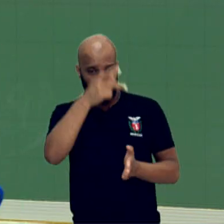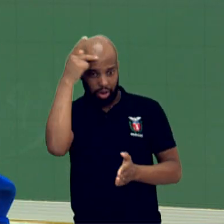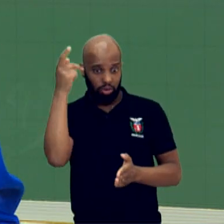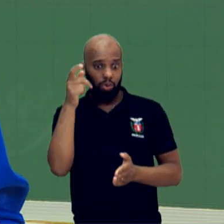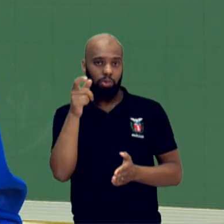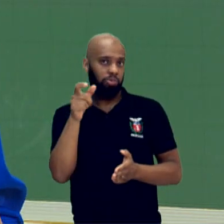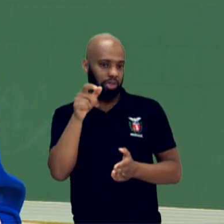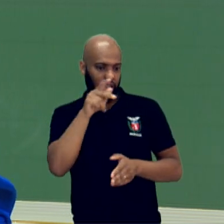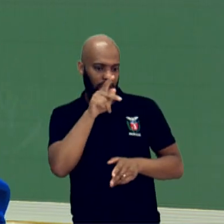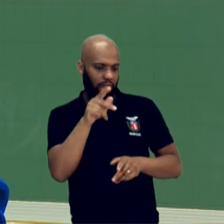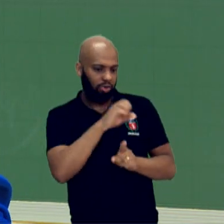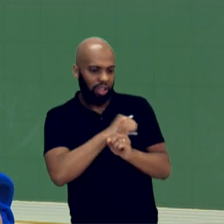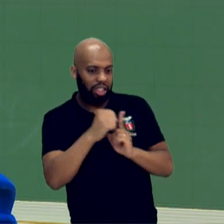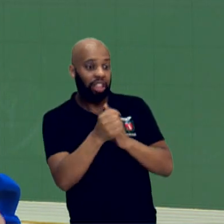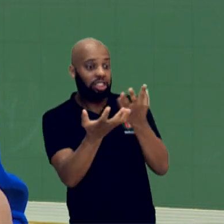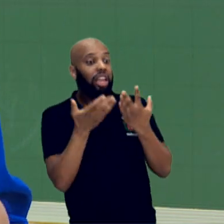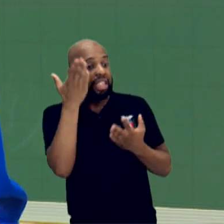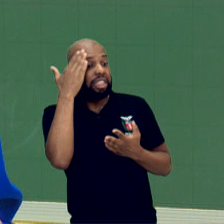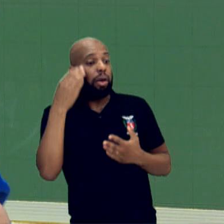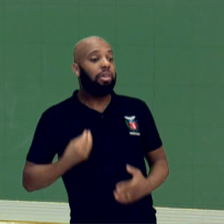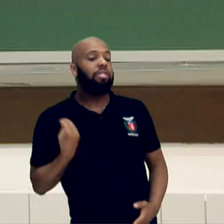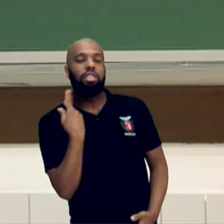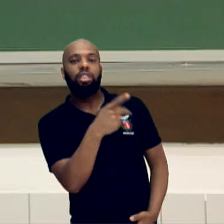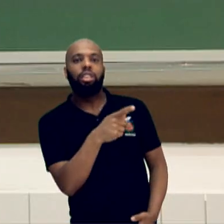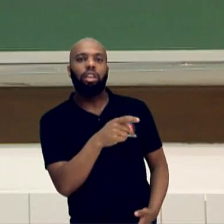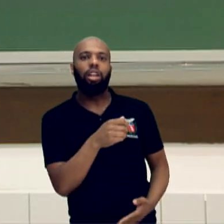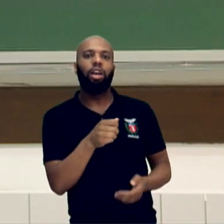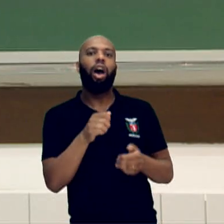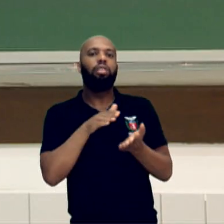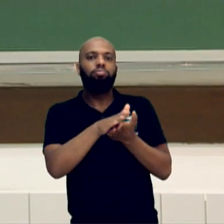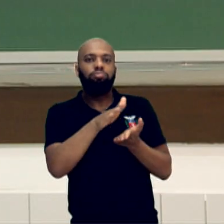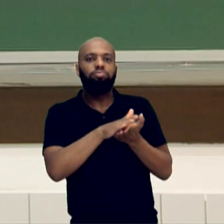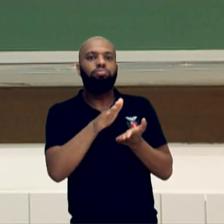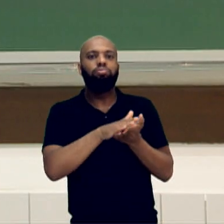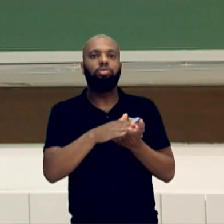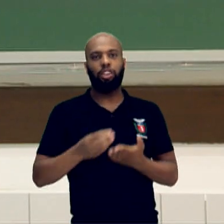que fazem, né, publicar essa autobiografia.